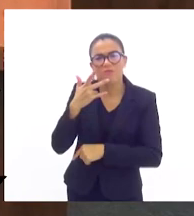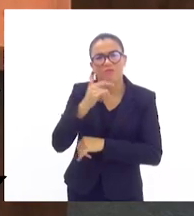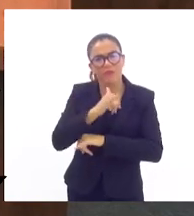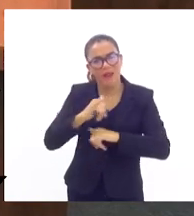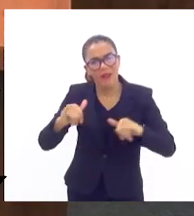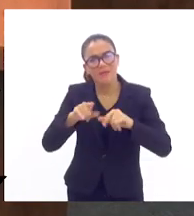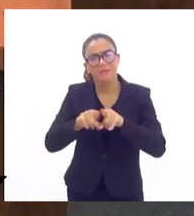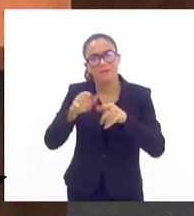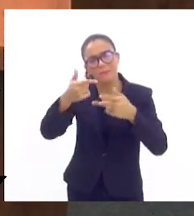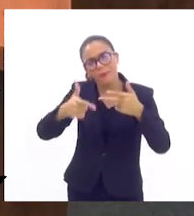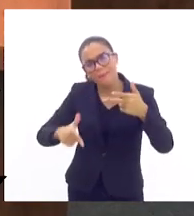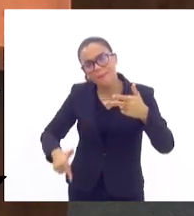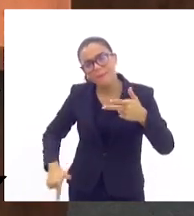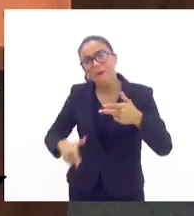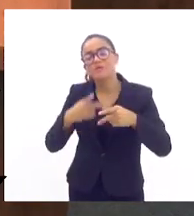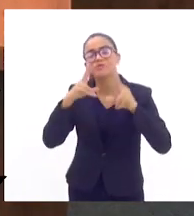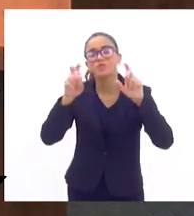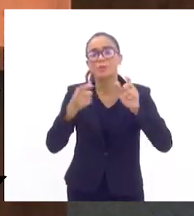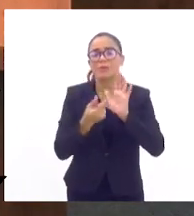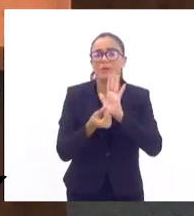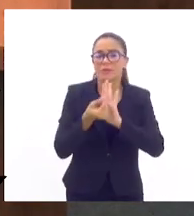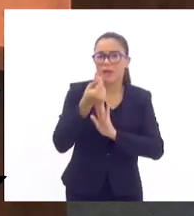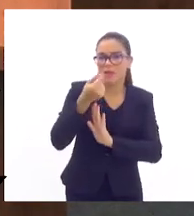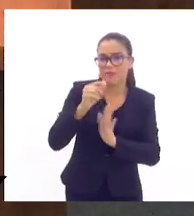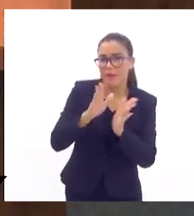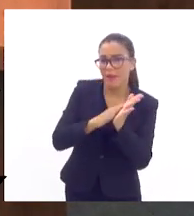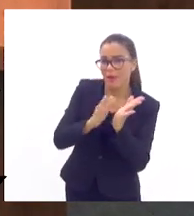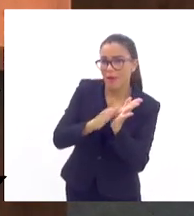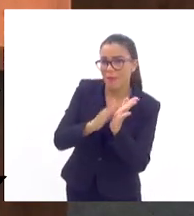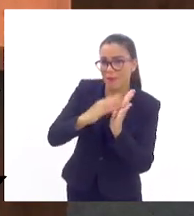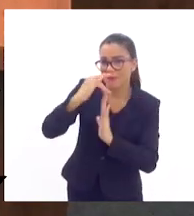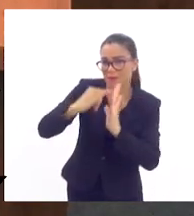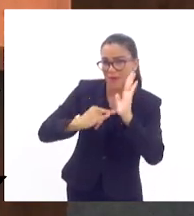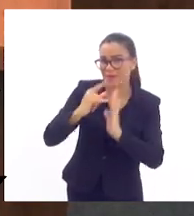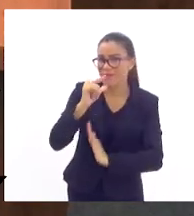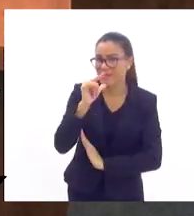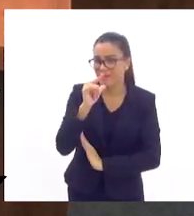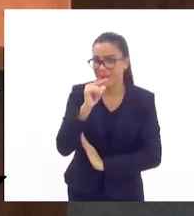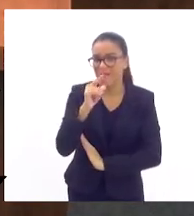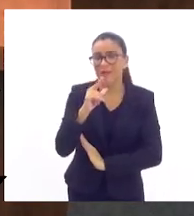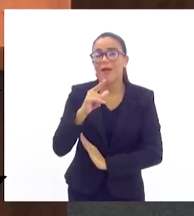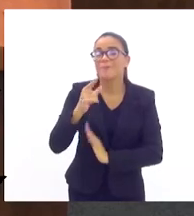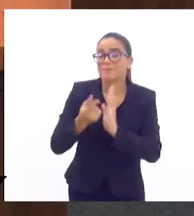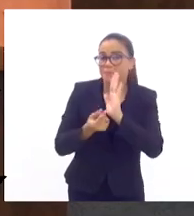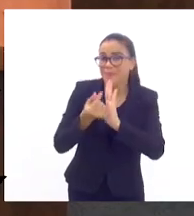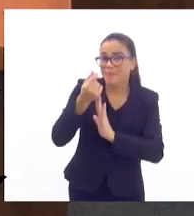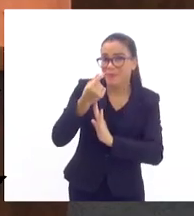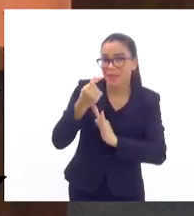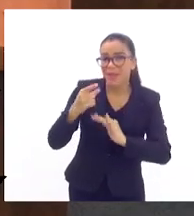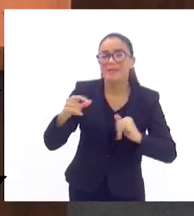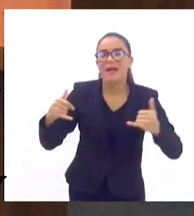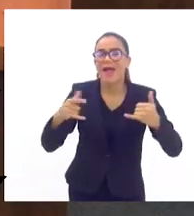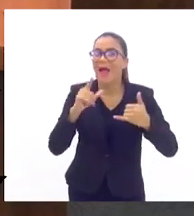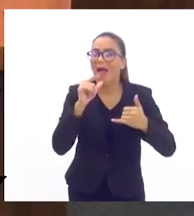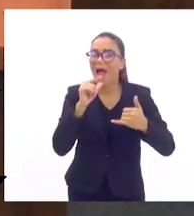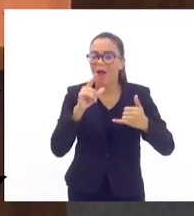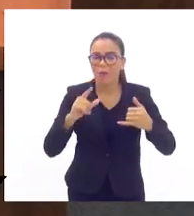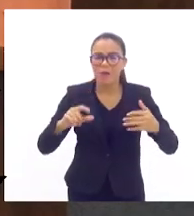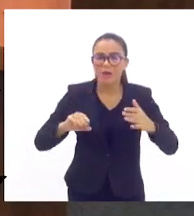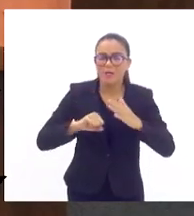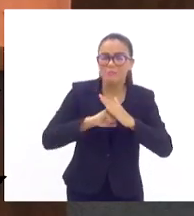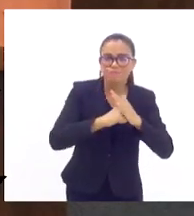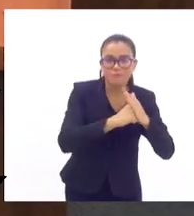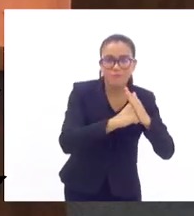venho reforçar com relação à tarifa que é cobrada, a gente tem ali o aumento da tarifa de ligação de água e esgoto, aumentou muito para a